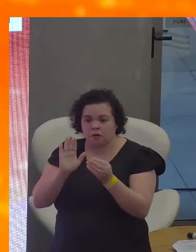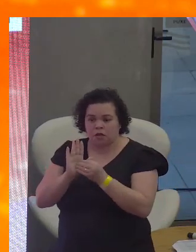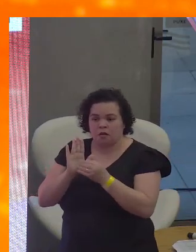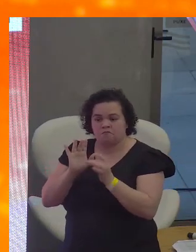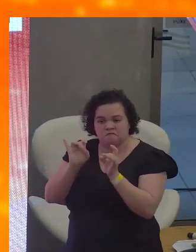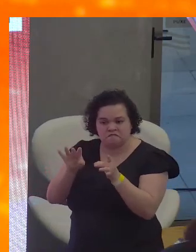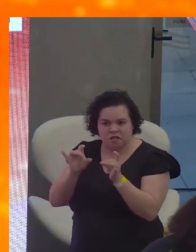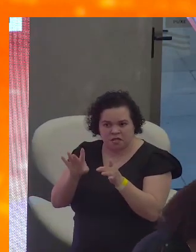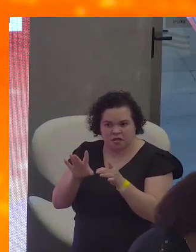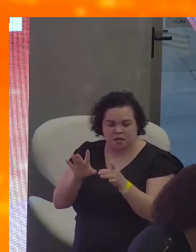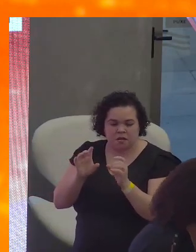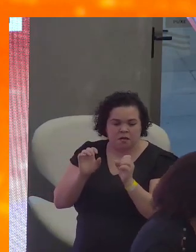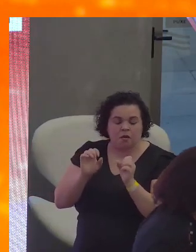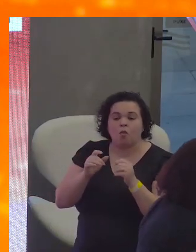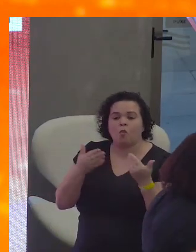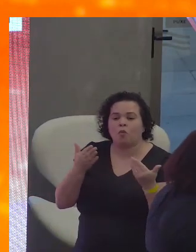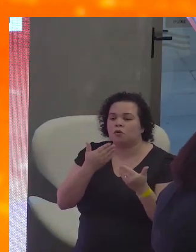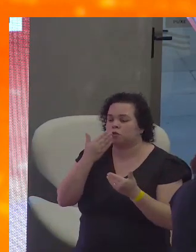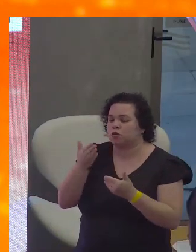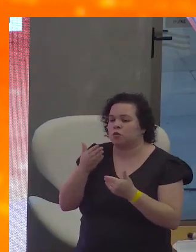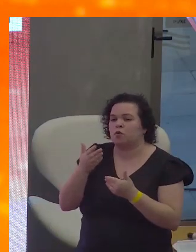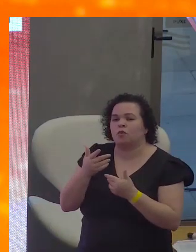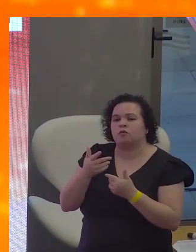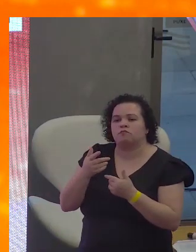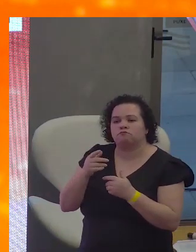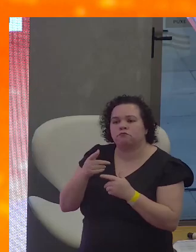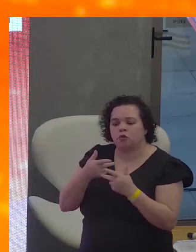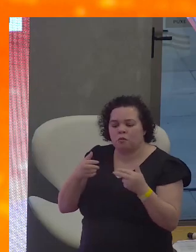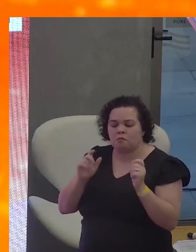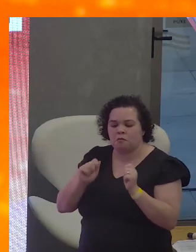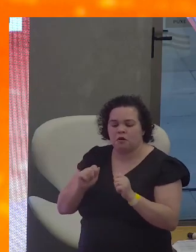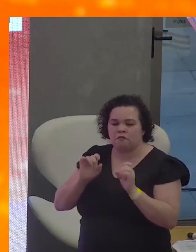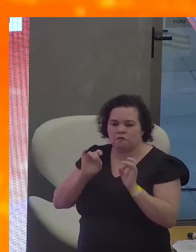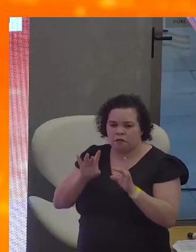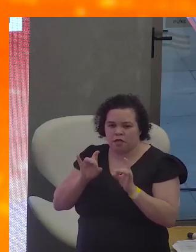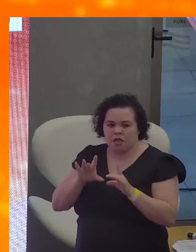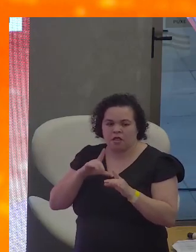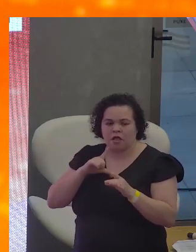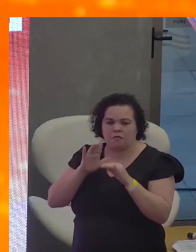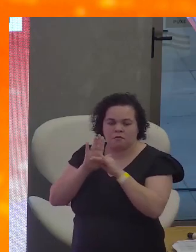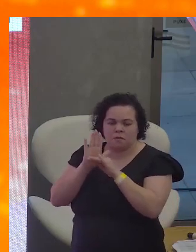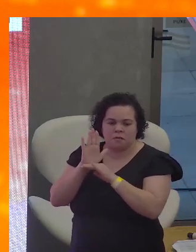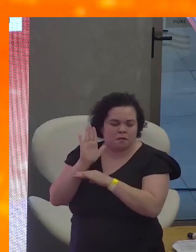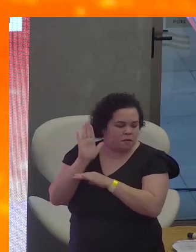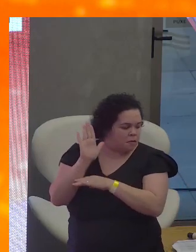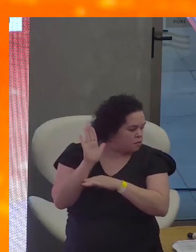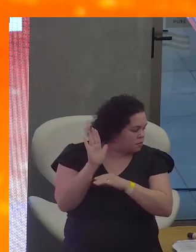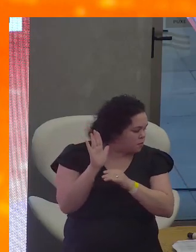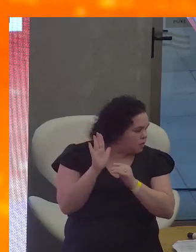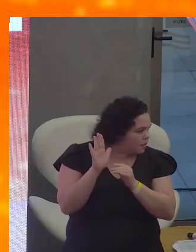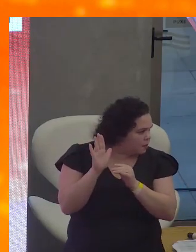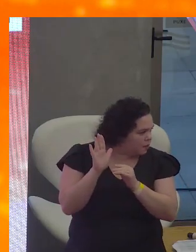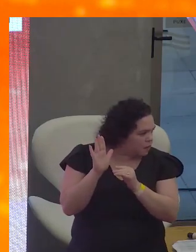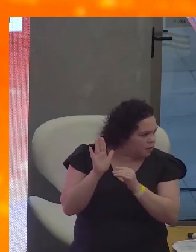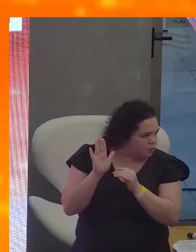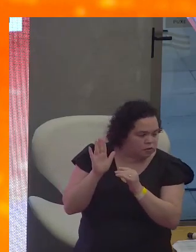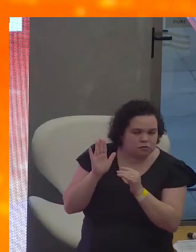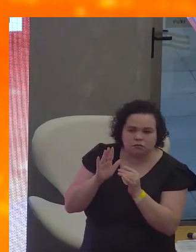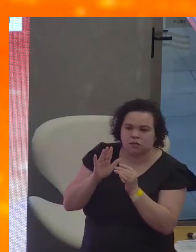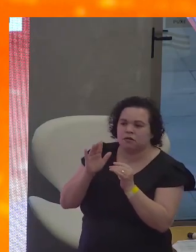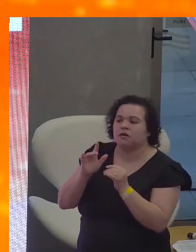Que tipo de suplemento você pode colocar no mercado? Você tem algumas listas e alguns catálogos que são